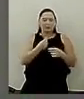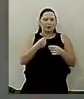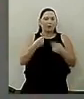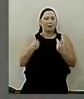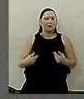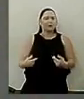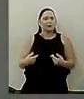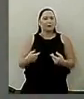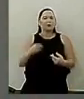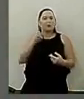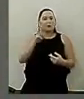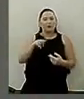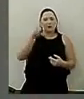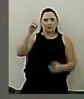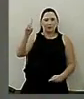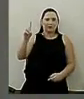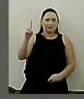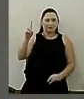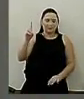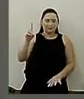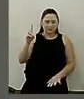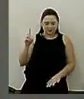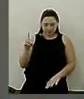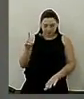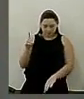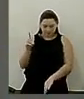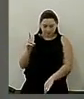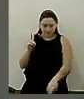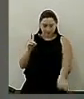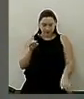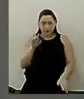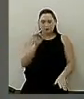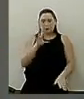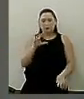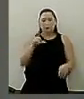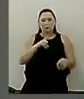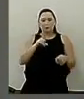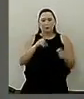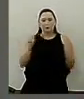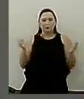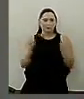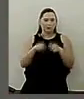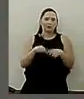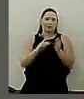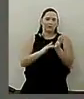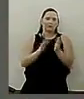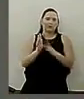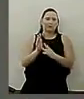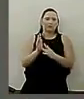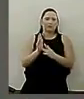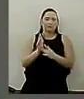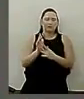homem ser Deus? Só é possível no caso de Jesus.